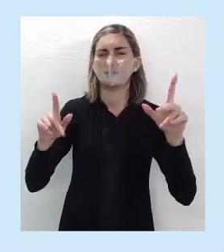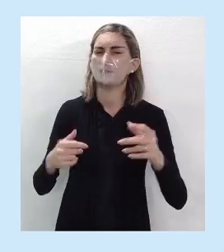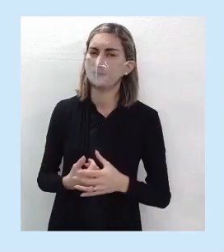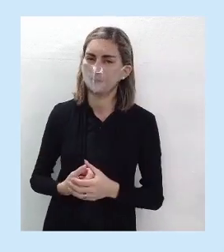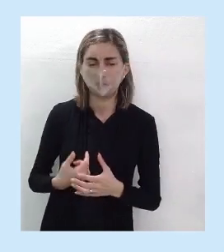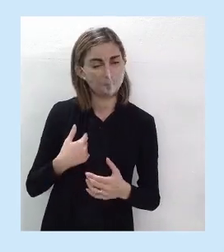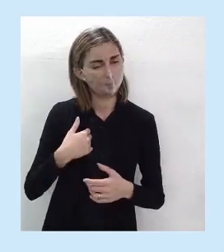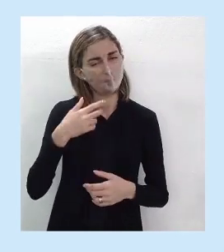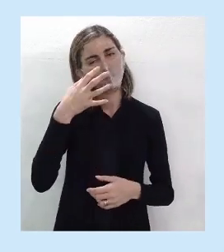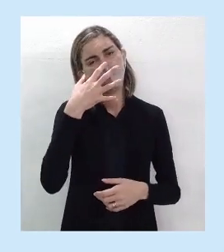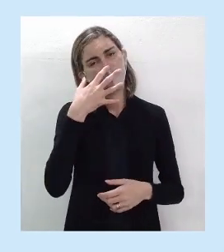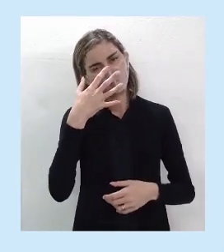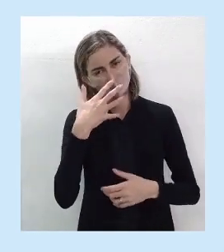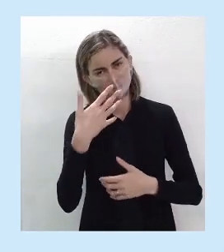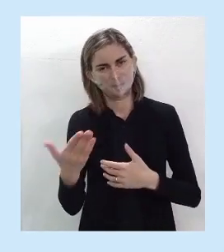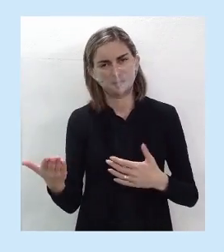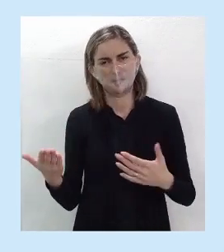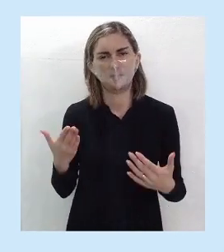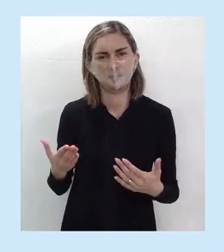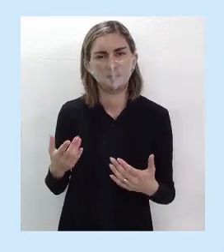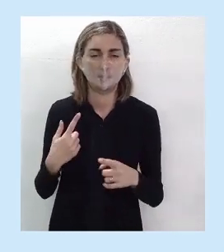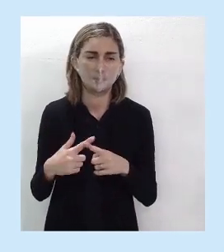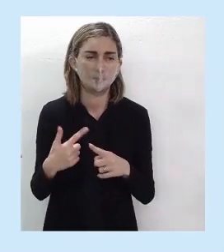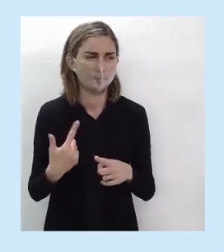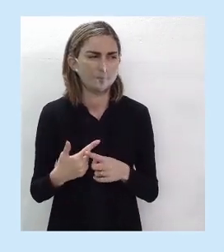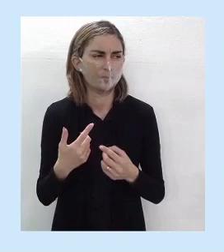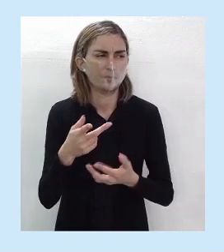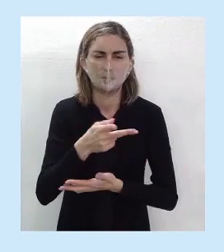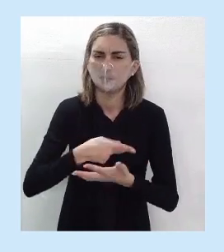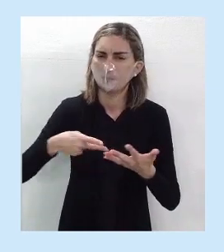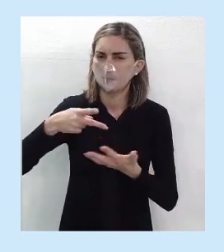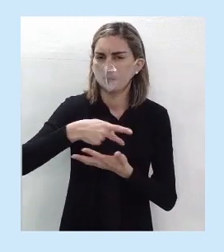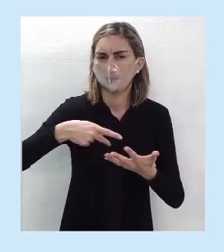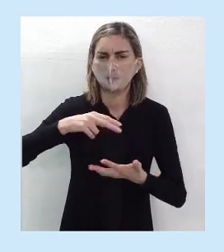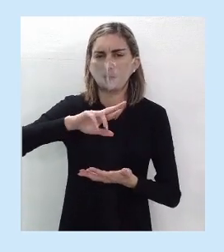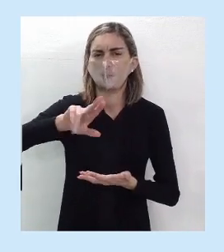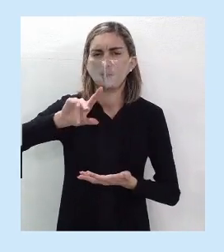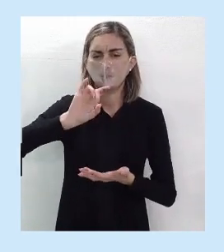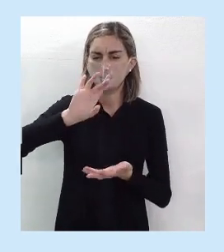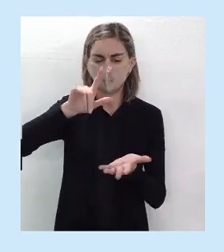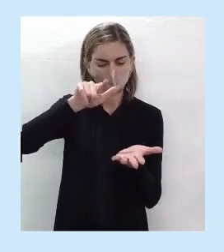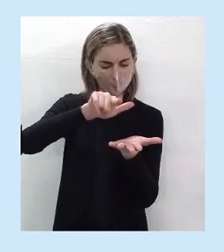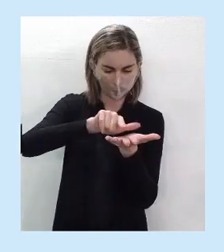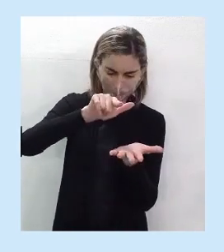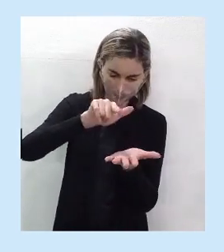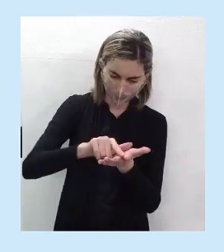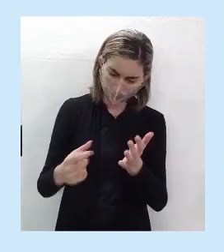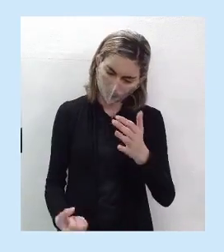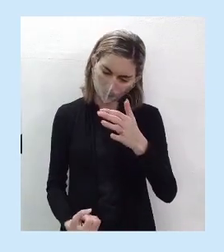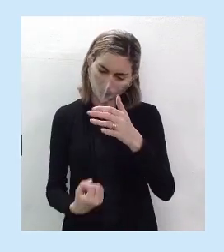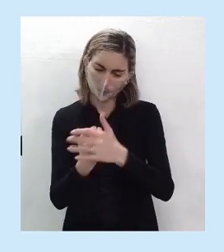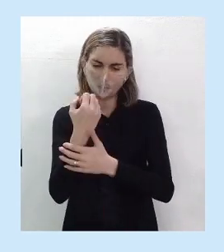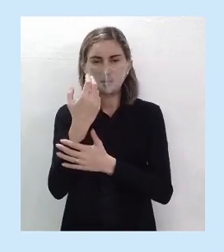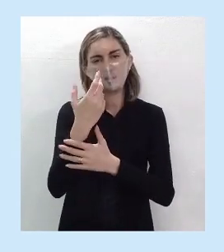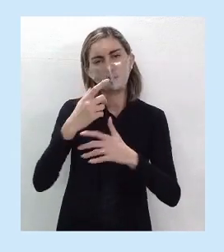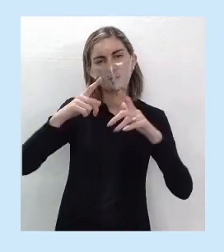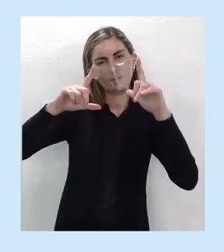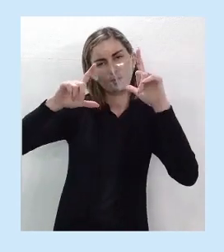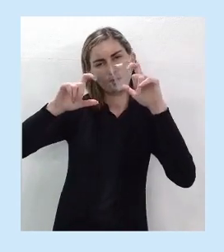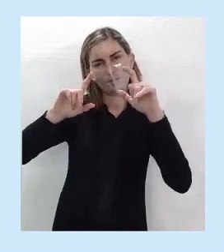muito diferente quando a gente observa dessa forma. Porque o poema não está só no papel criando